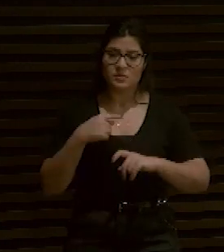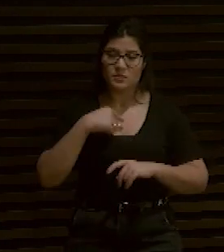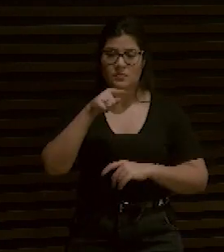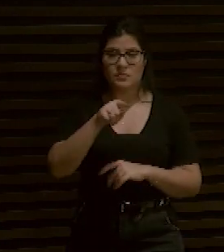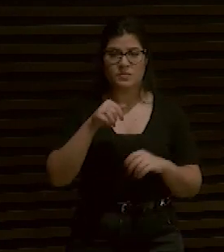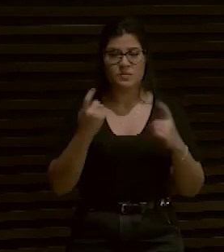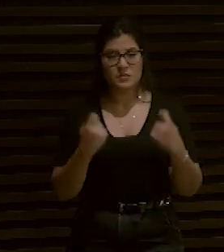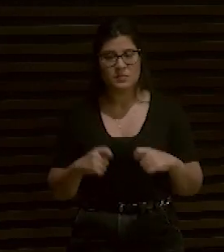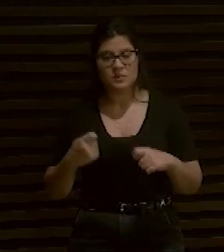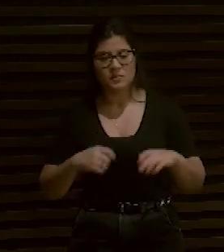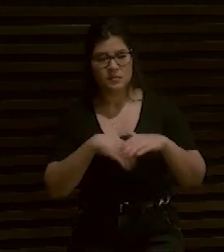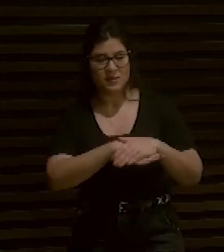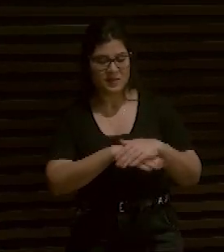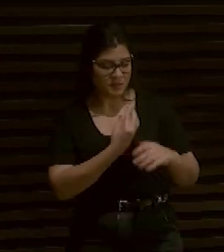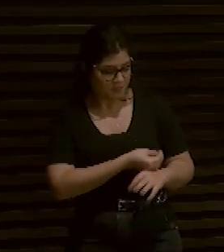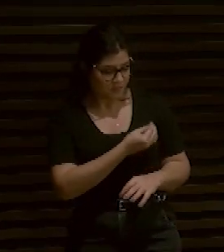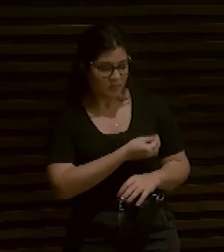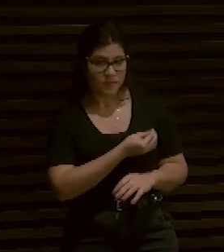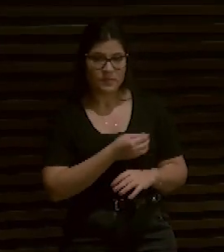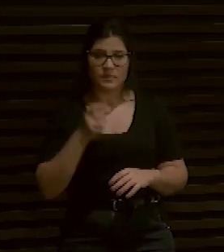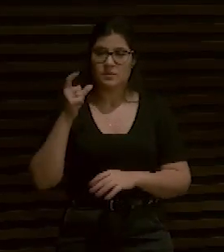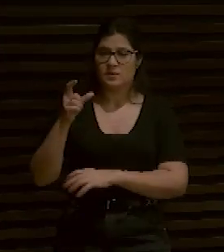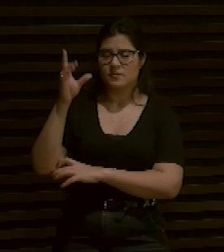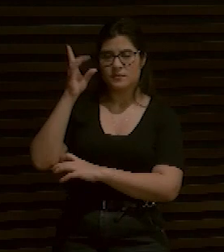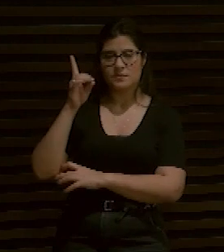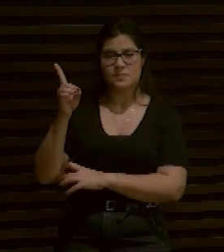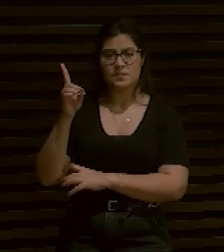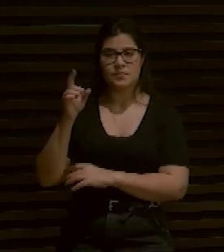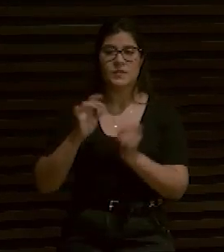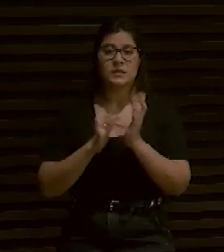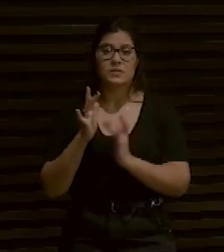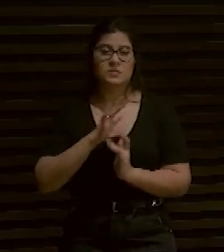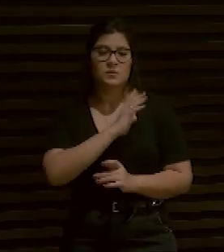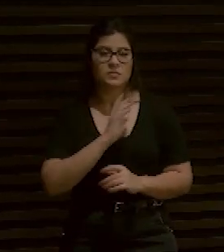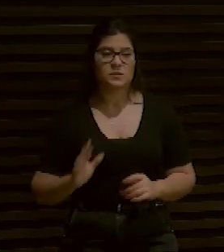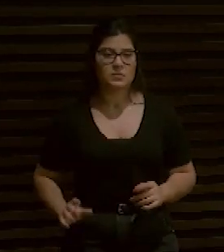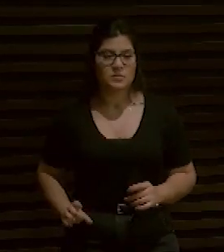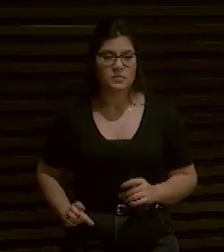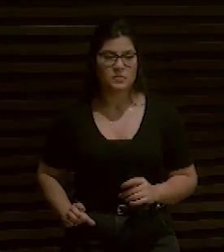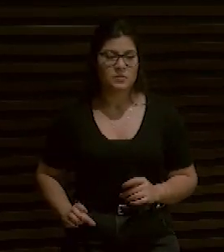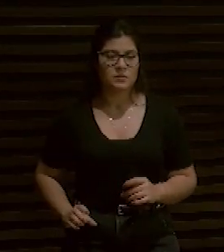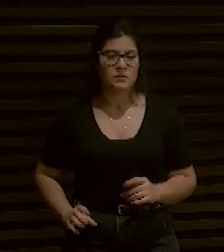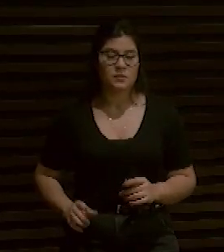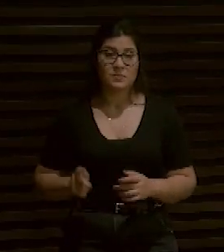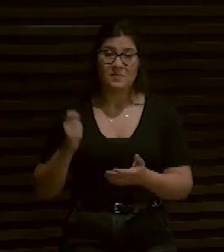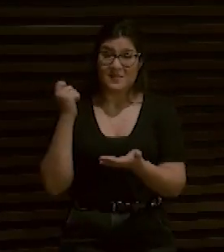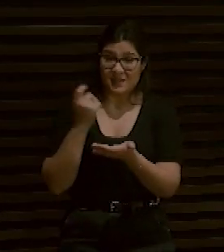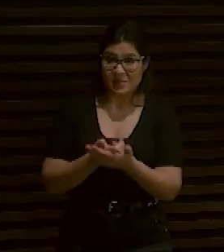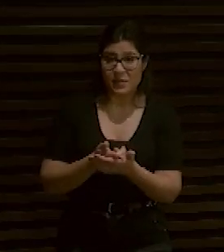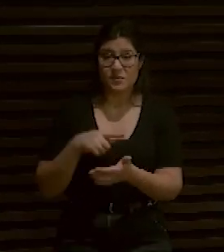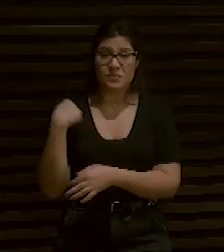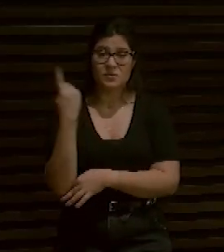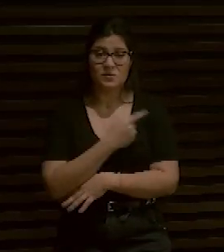as palavras de Deus, viver as palavras de Deus. Jesus Cristo foi a propiciação pelos nossos pecados.